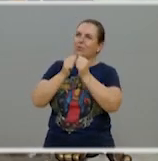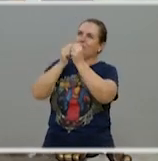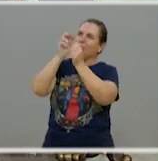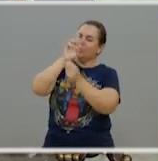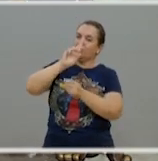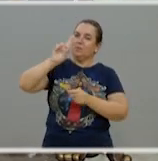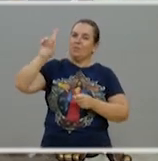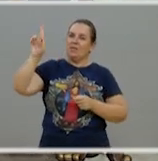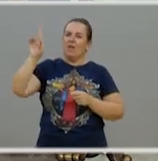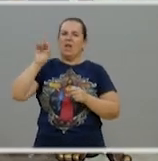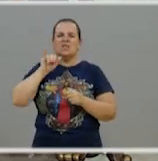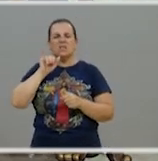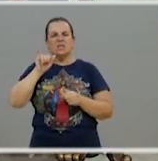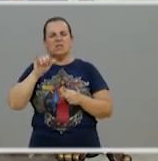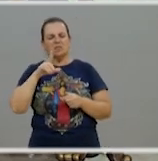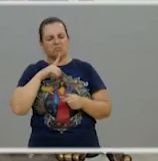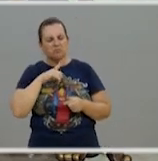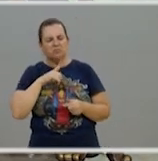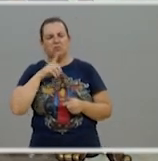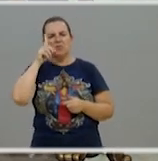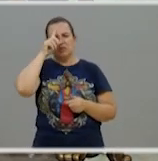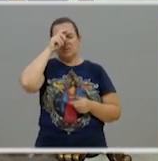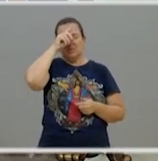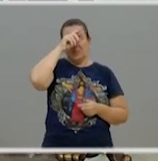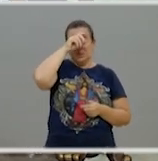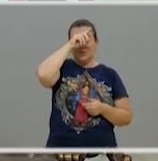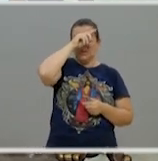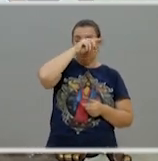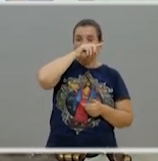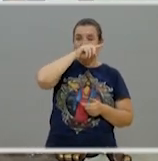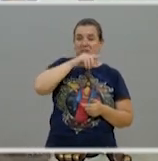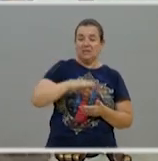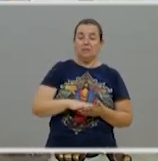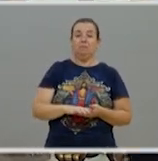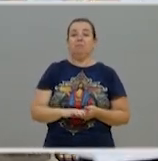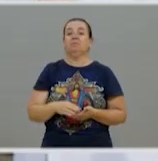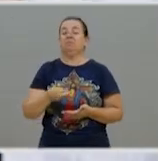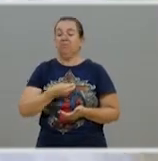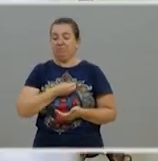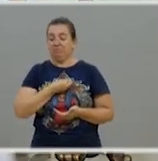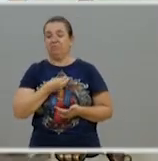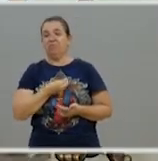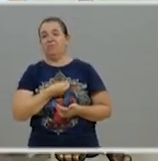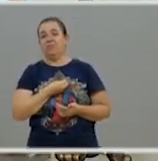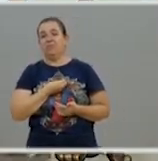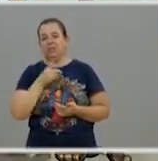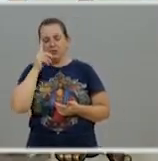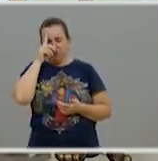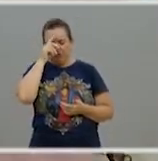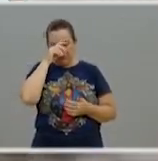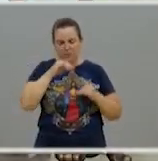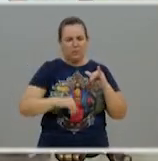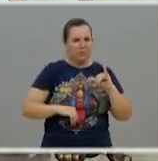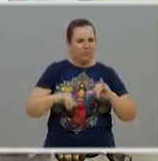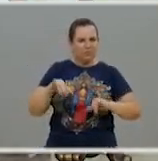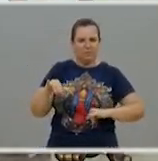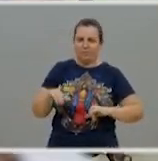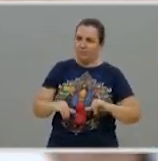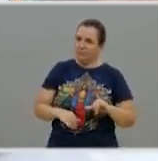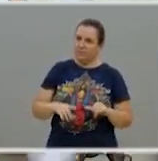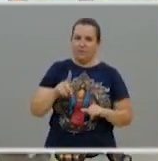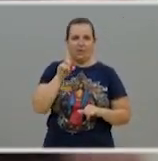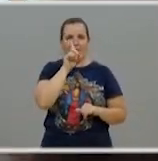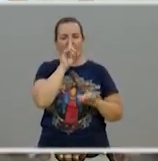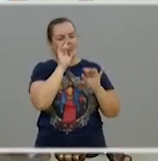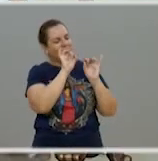nas águas traiçoeiras a vida um dia me jogar, não